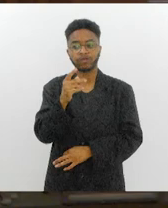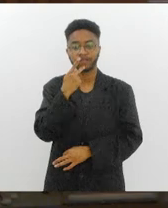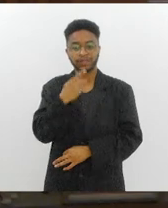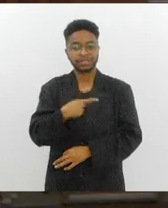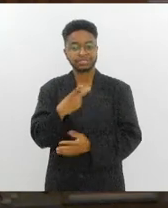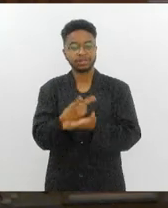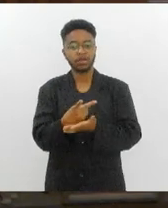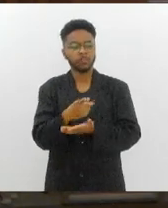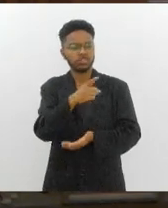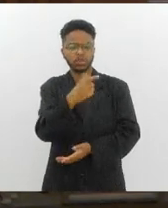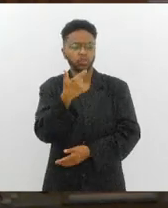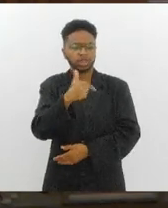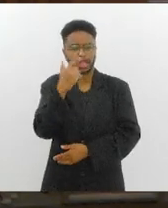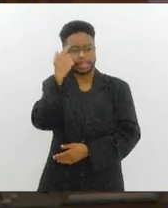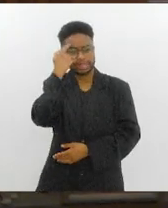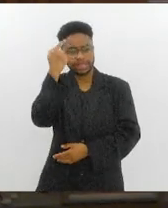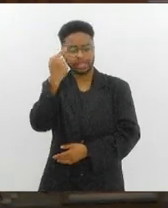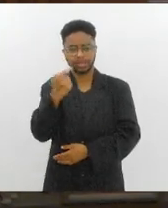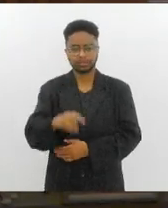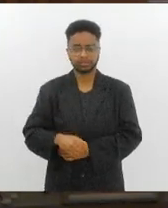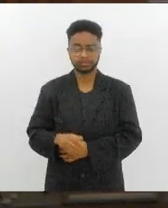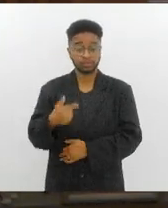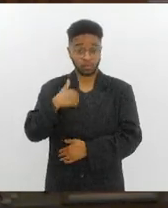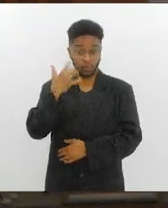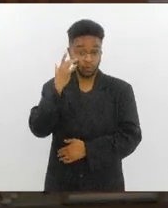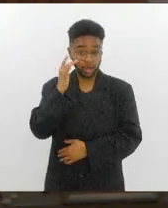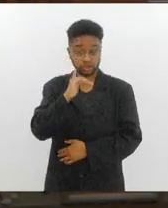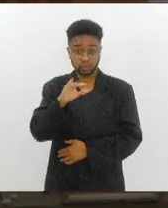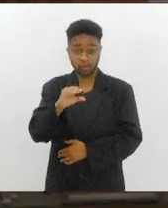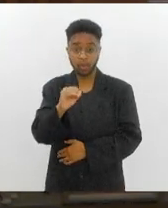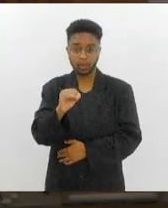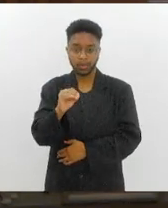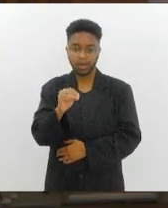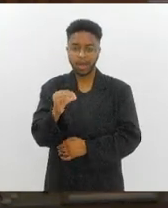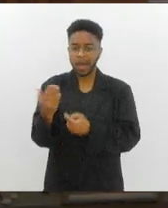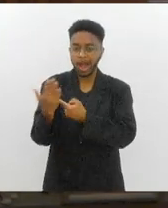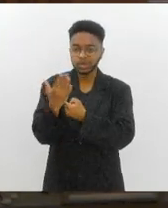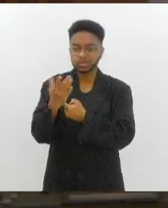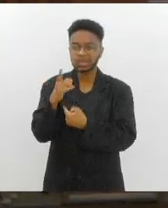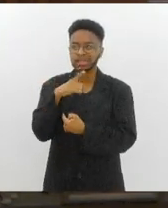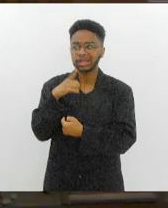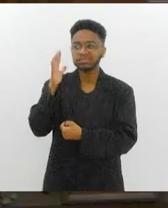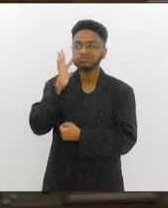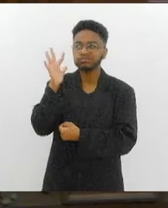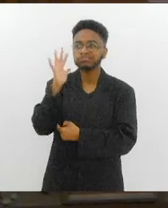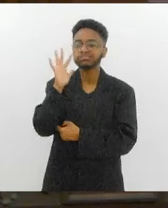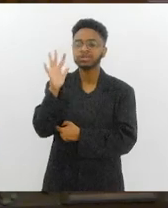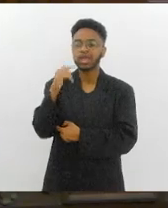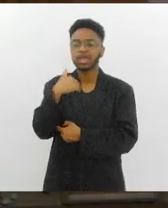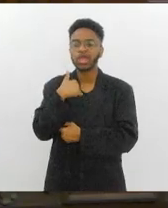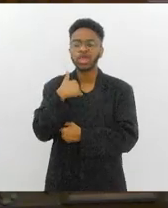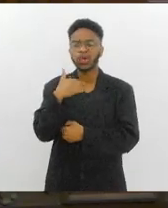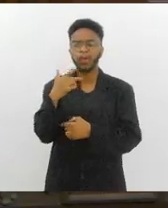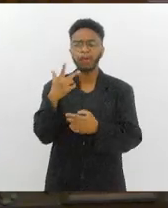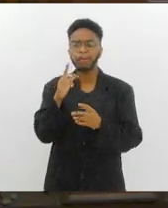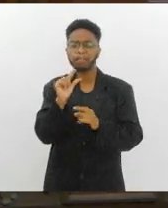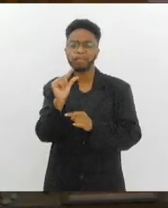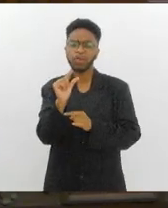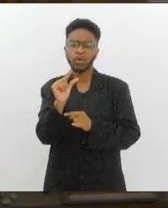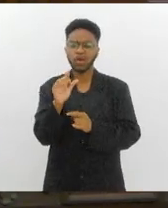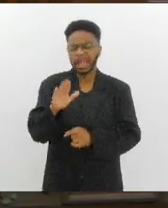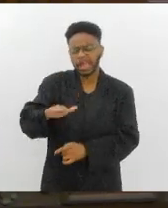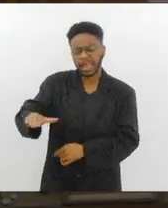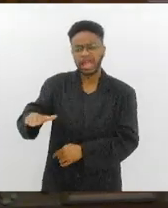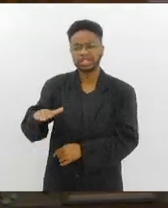tem noção. Eu acho que o João ajuda um pouco a me dar noção. Eu sou meio um erê, uma criança